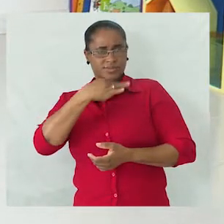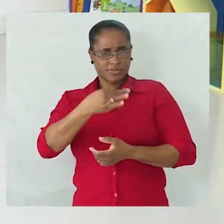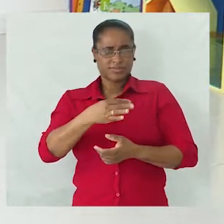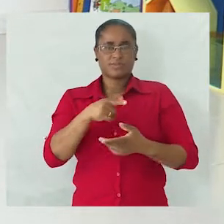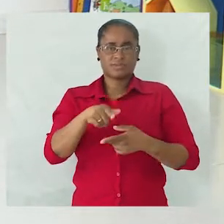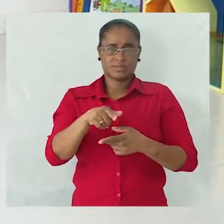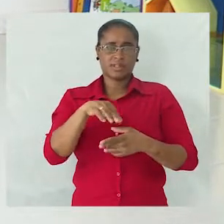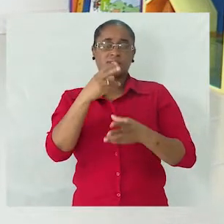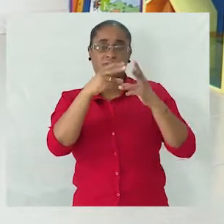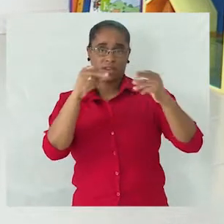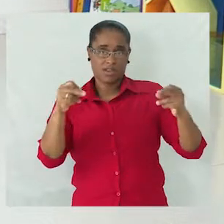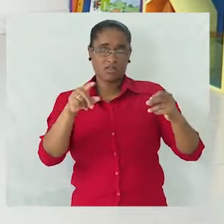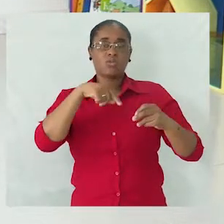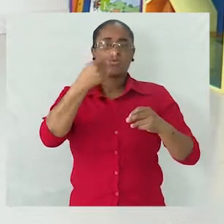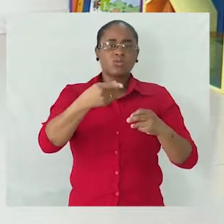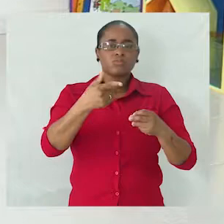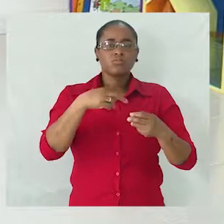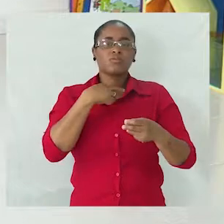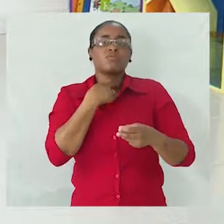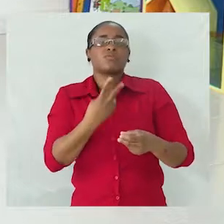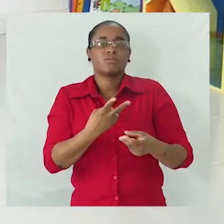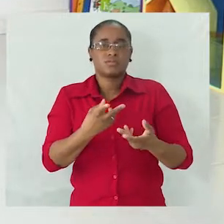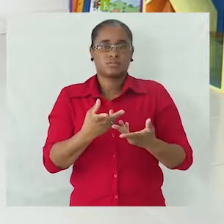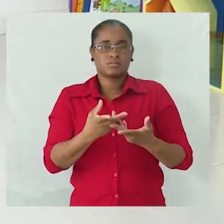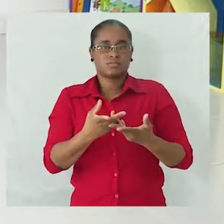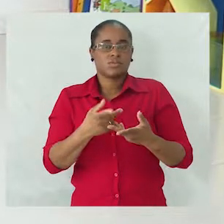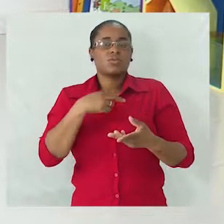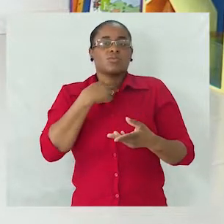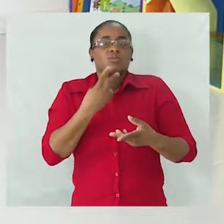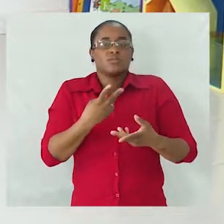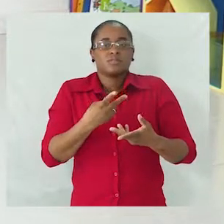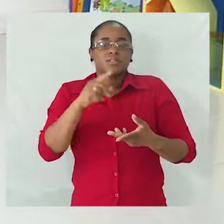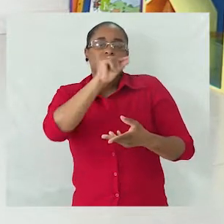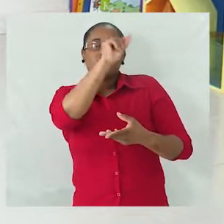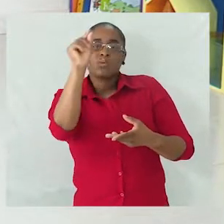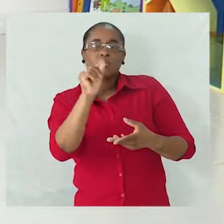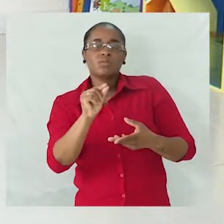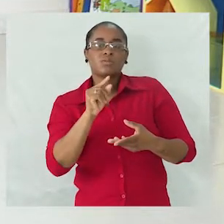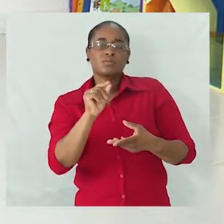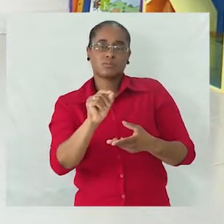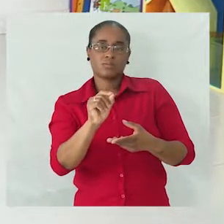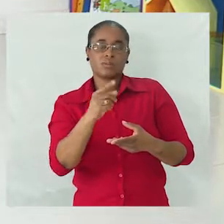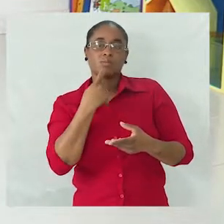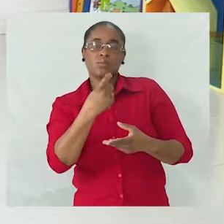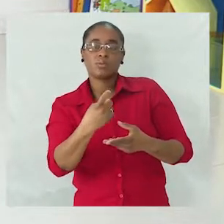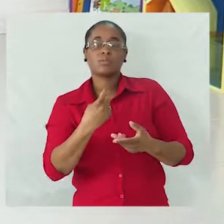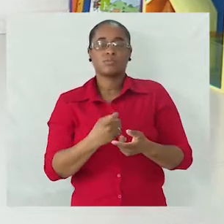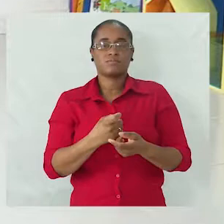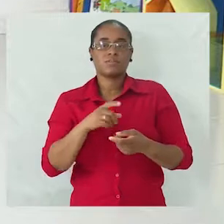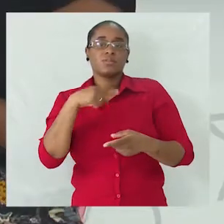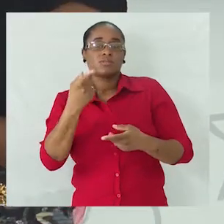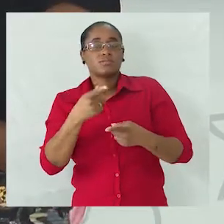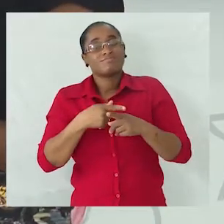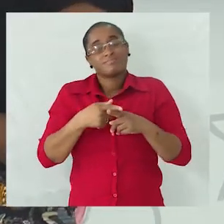mencionar esta frase com um outro tom, num tom de interrogação, mostrando uma outra intenção comunicativa que é de fazer uma